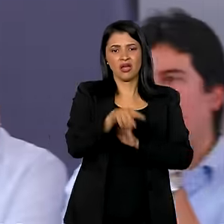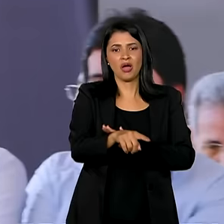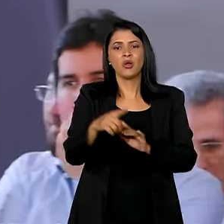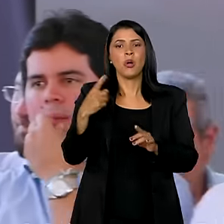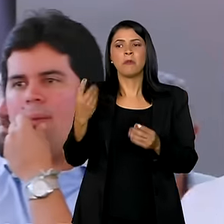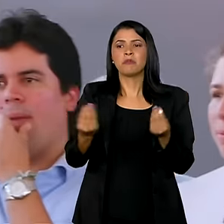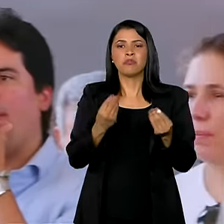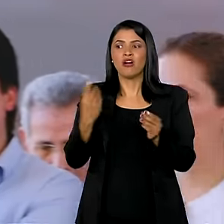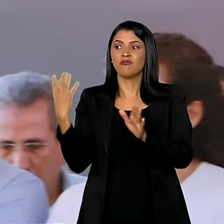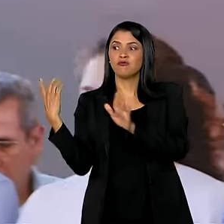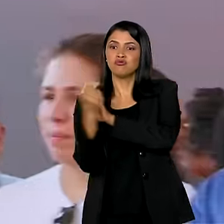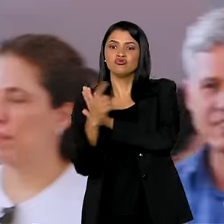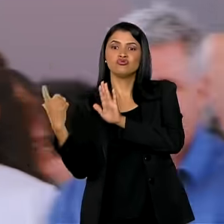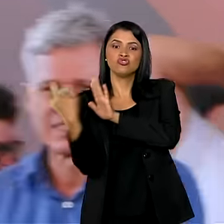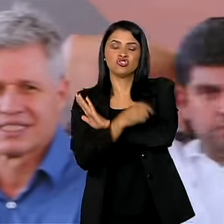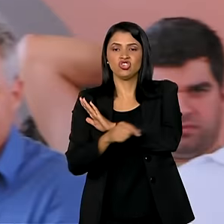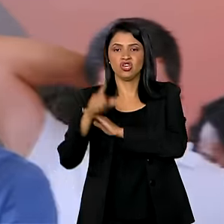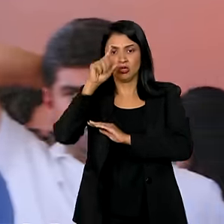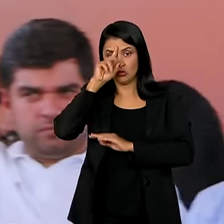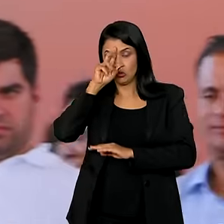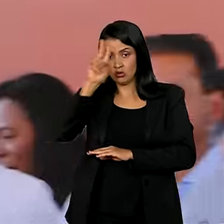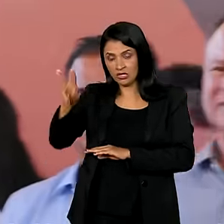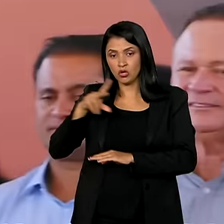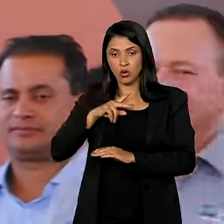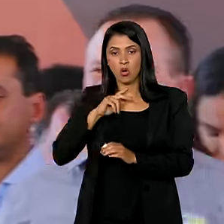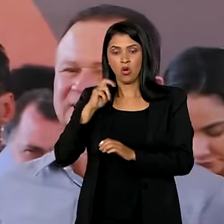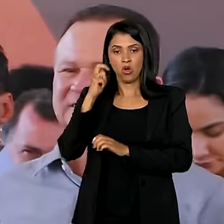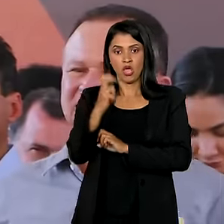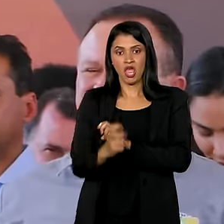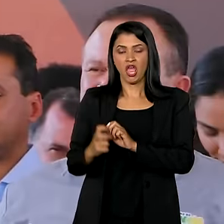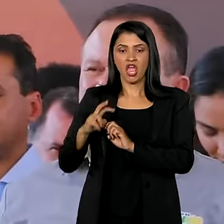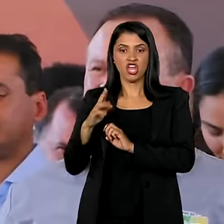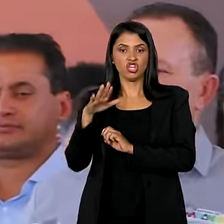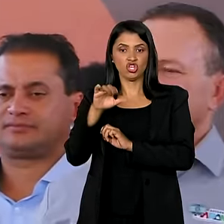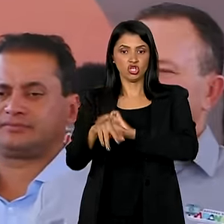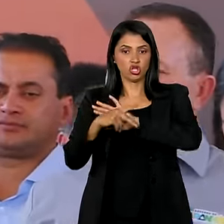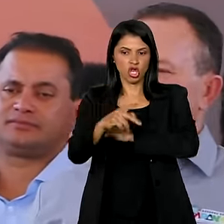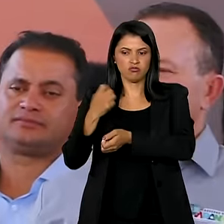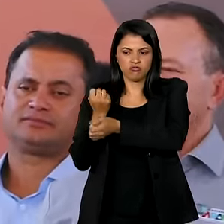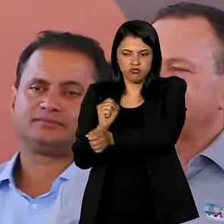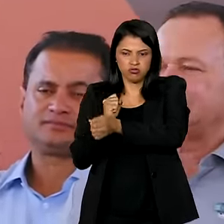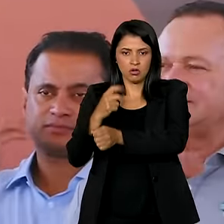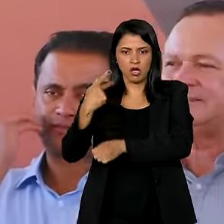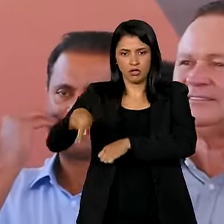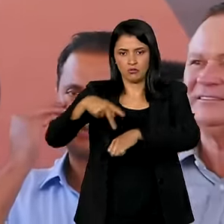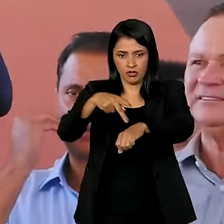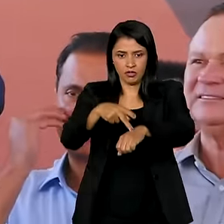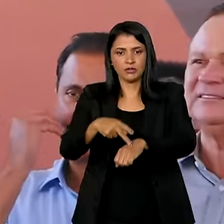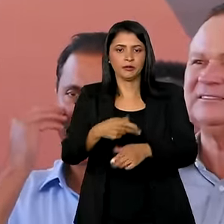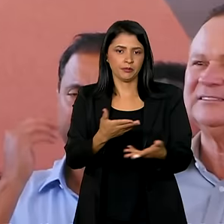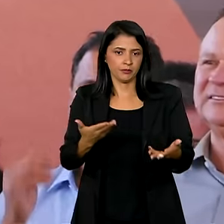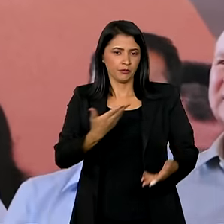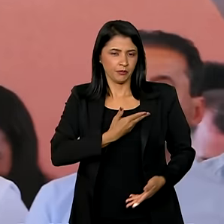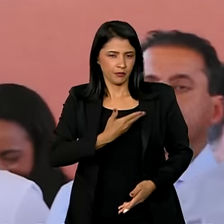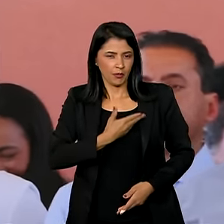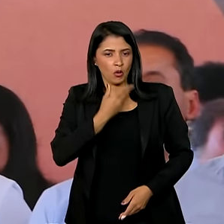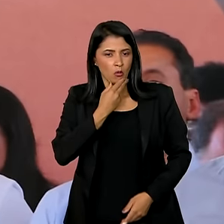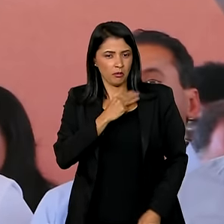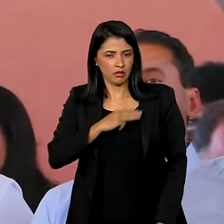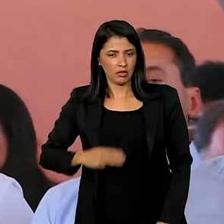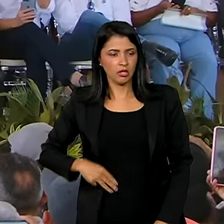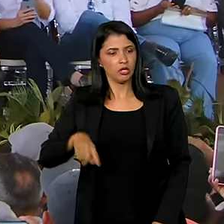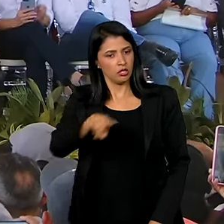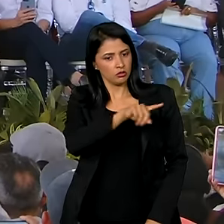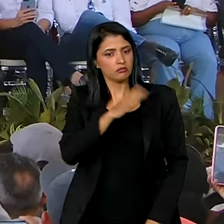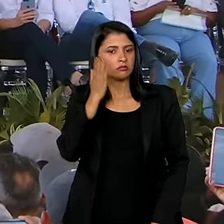fugir dos senhores de engenho escravocrata desse país. Por isso, companheiros ministros e ministras,